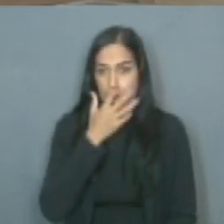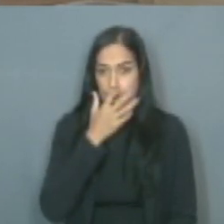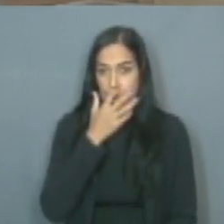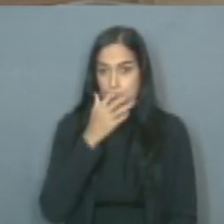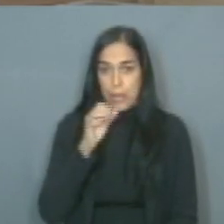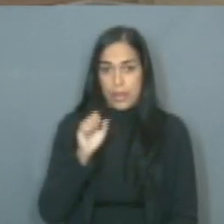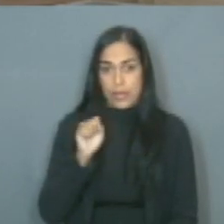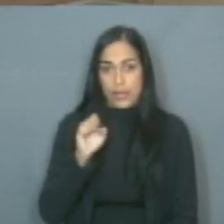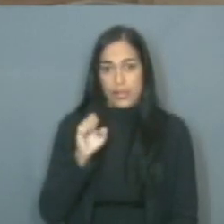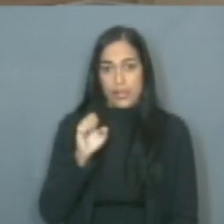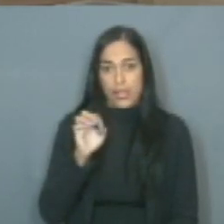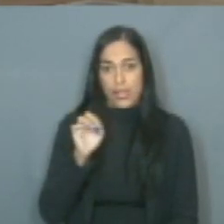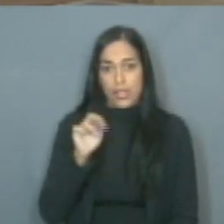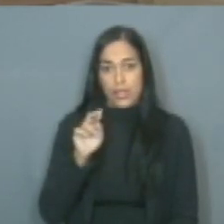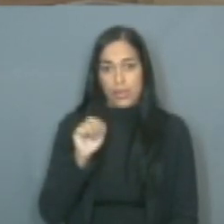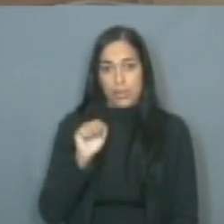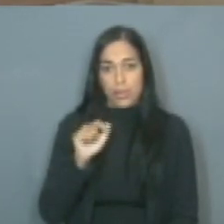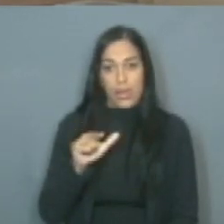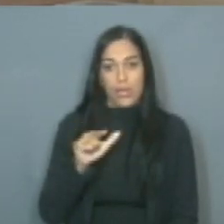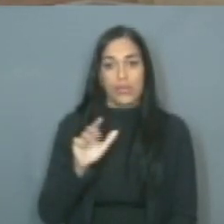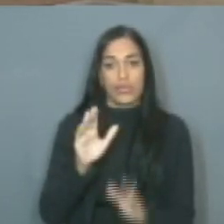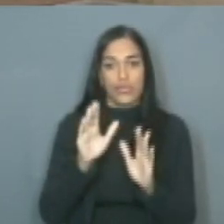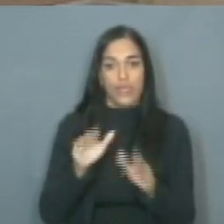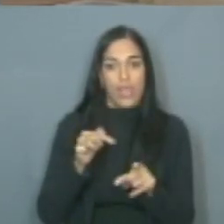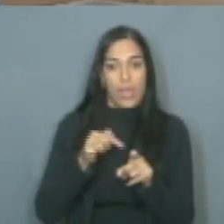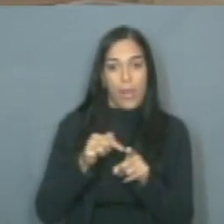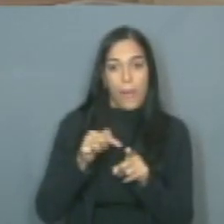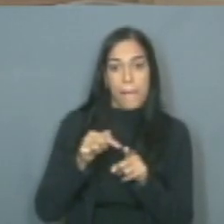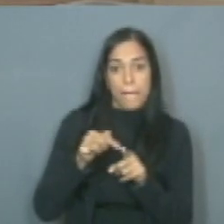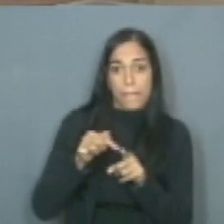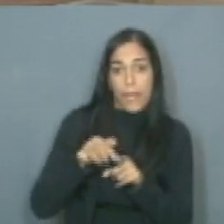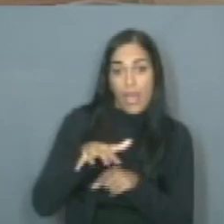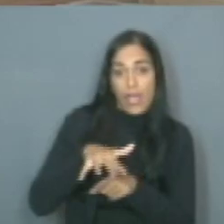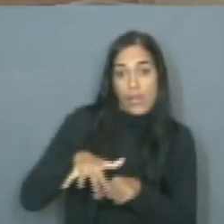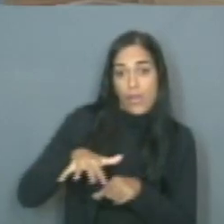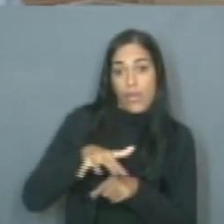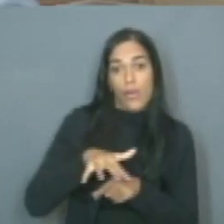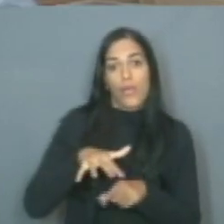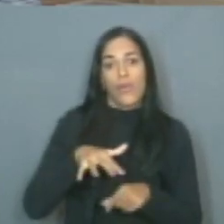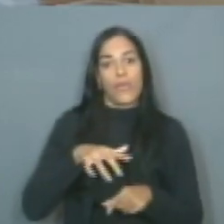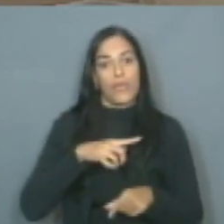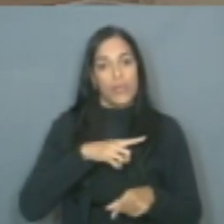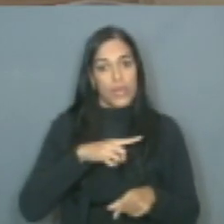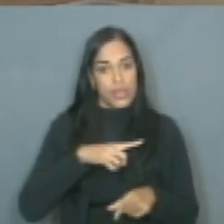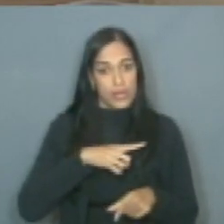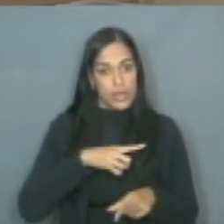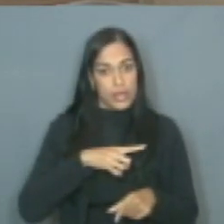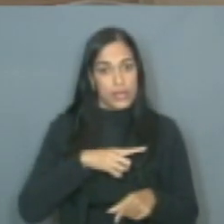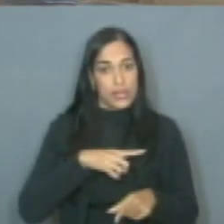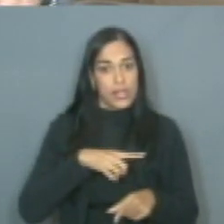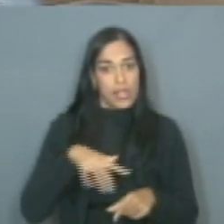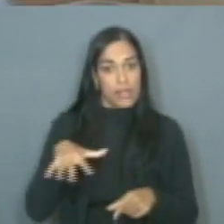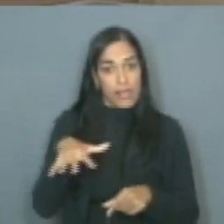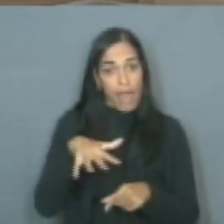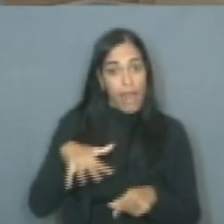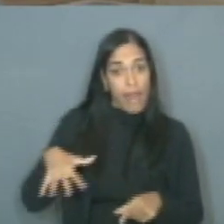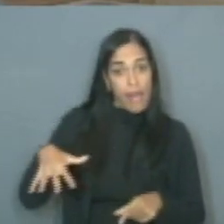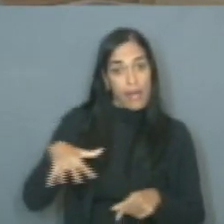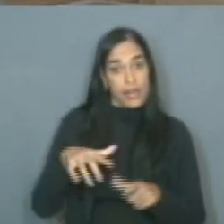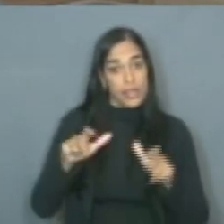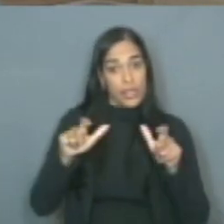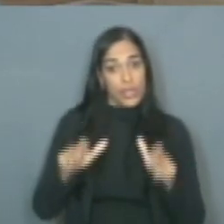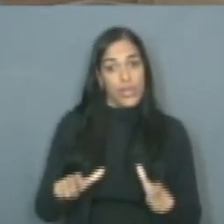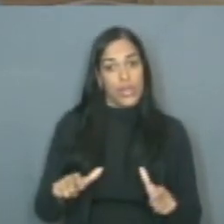Setúbal já é efetivamente um bairro quando ele tem também na sua área